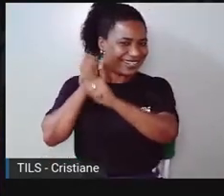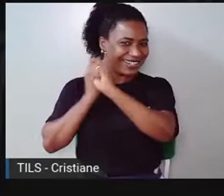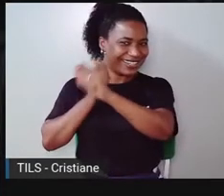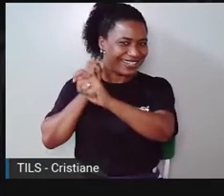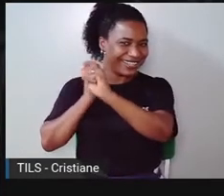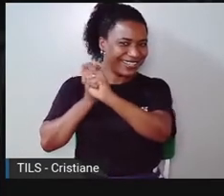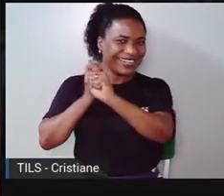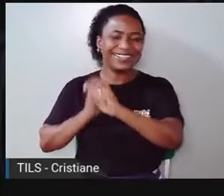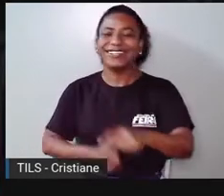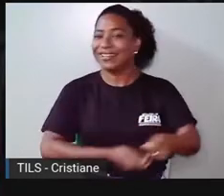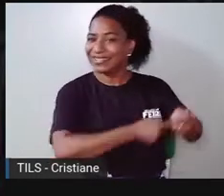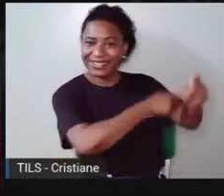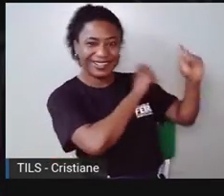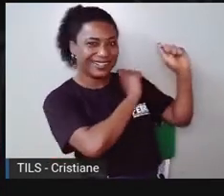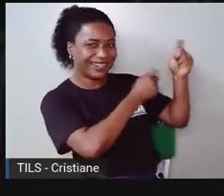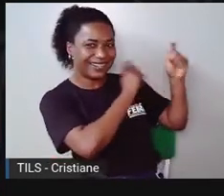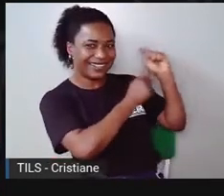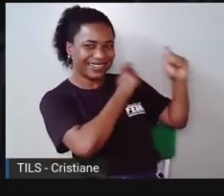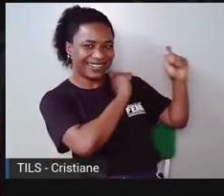Trelelelelelé.